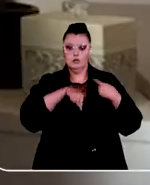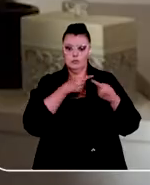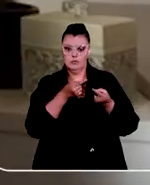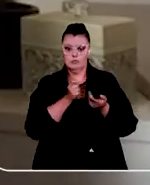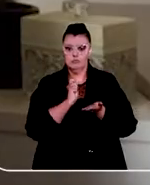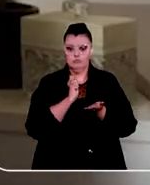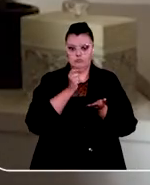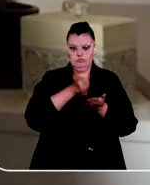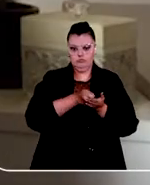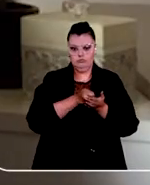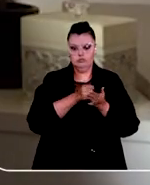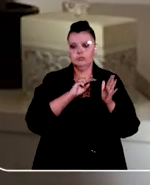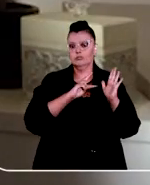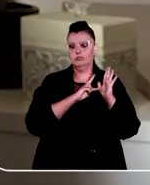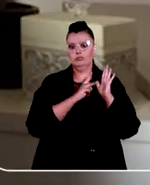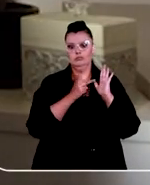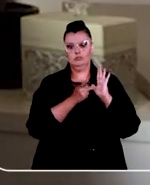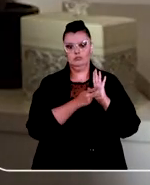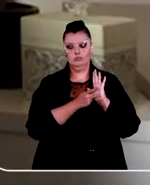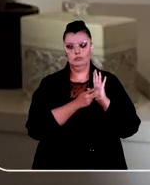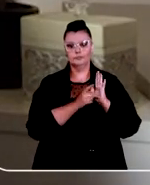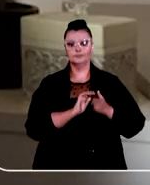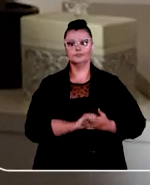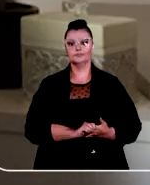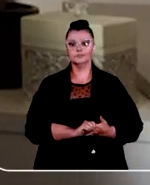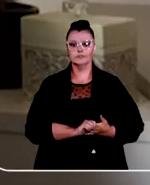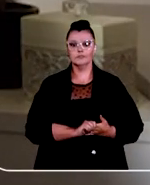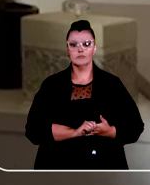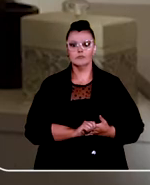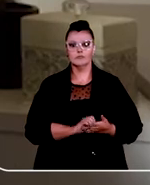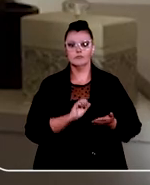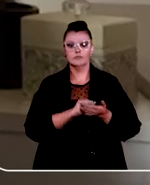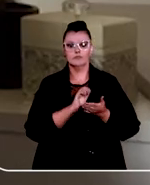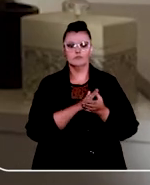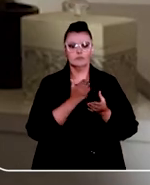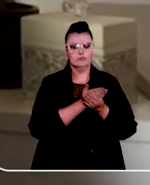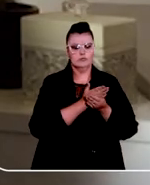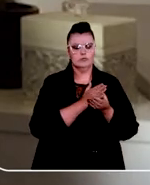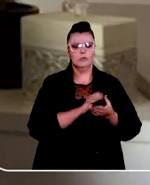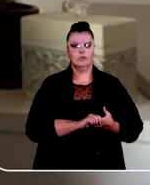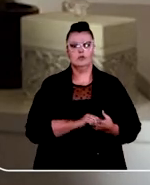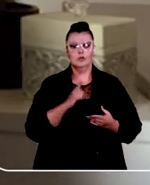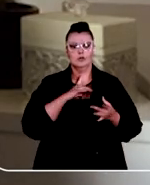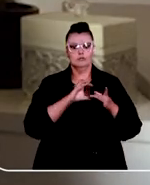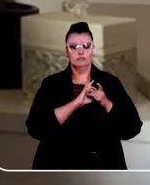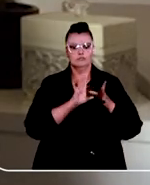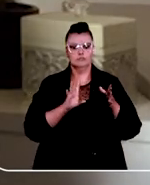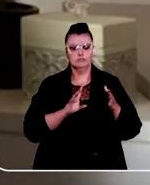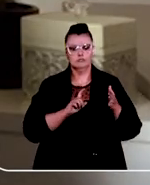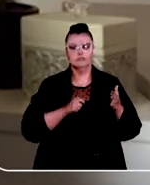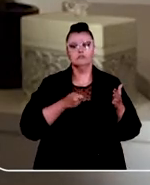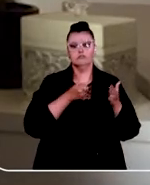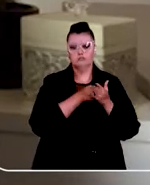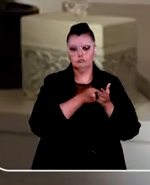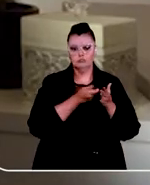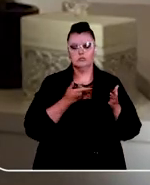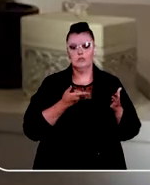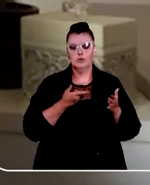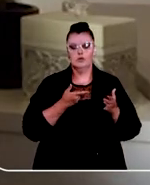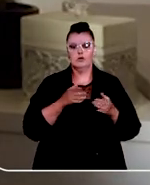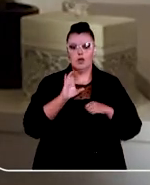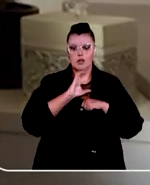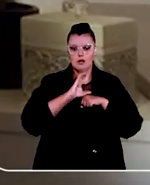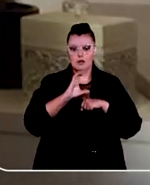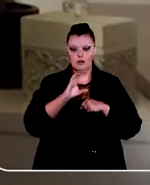238 o STJ entendeu ser possível adequar-se o valor da causa em ações monitórias não embargadas somente até a Expedição do